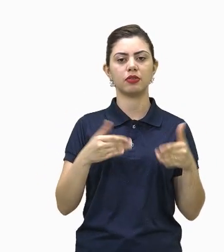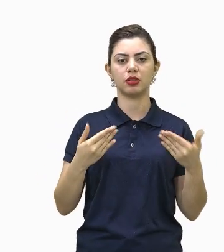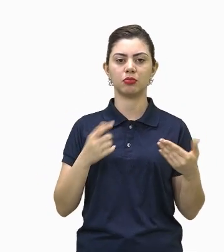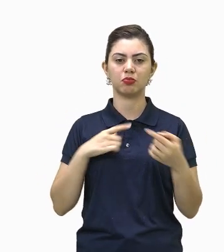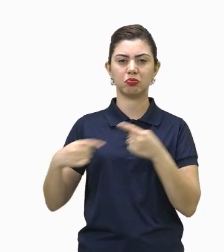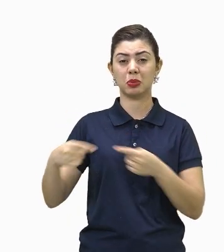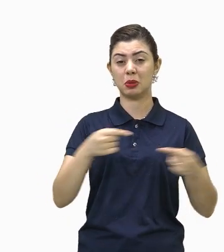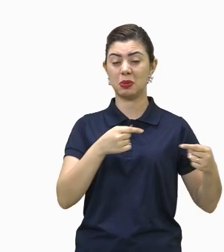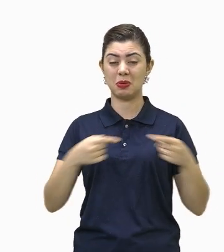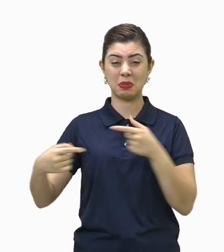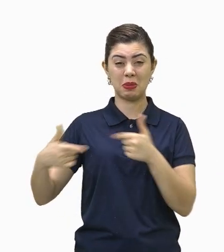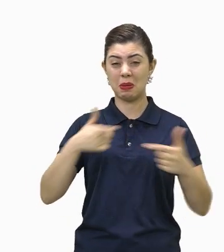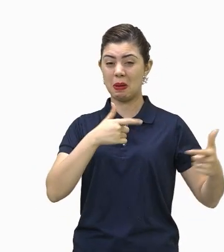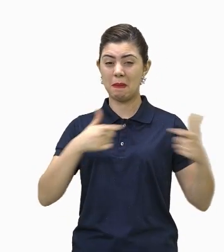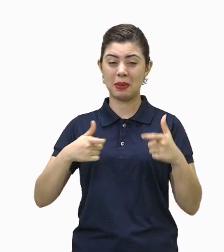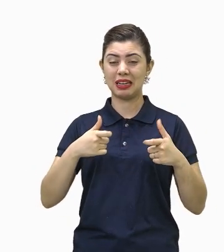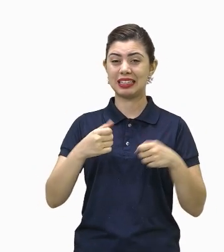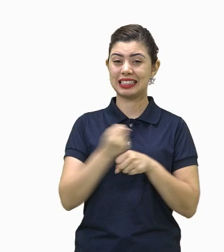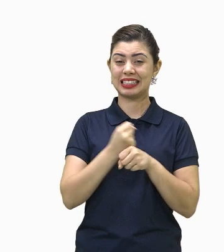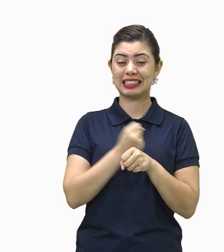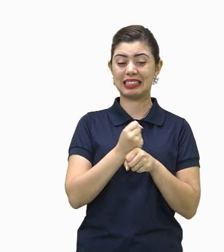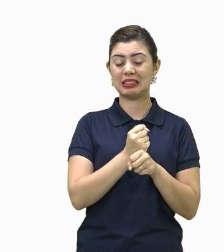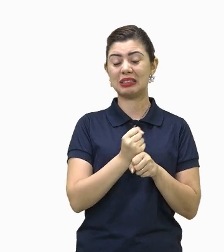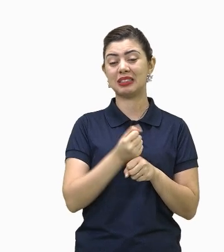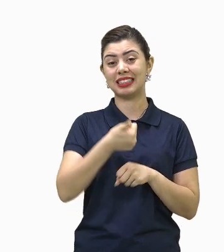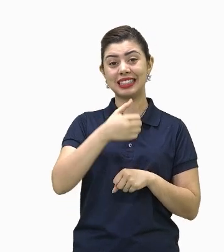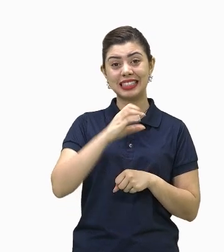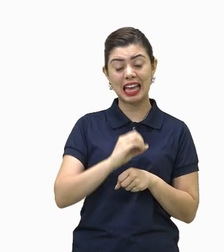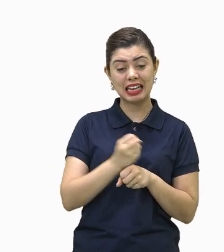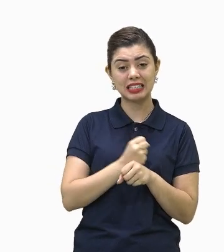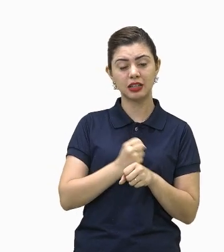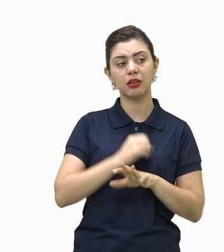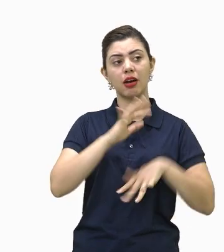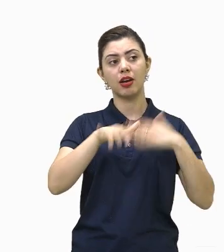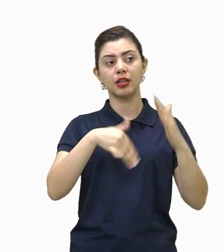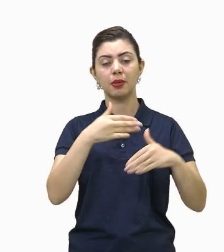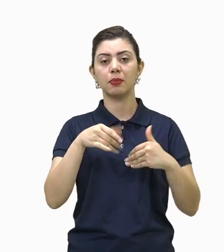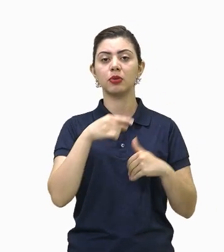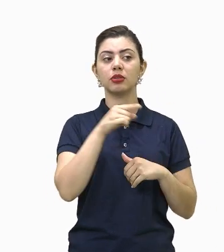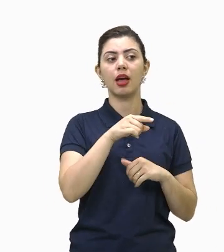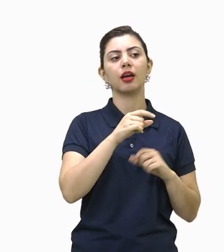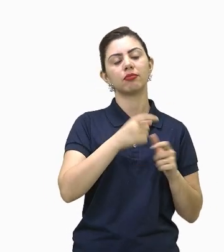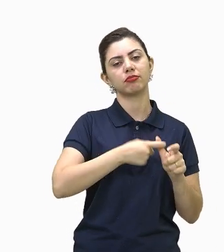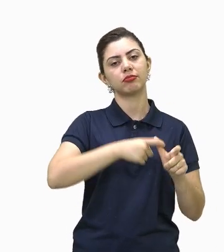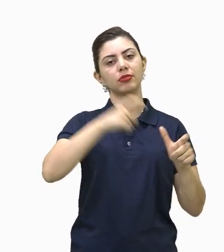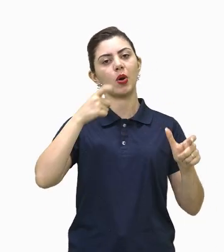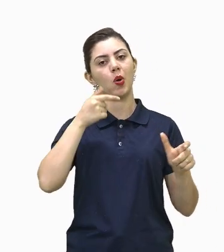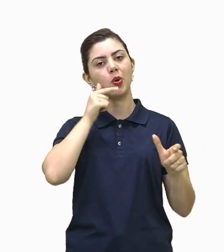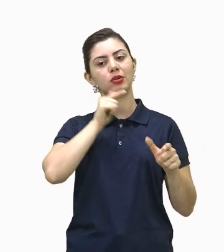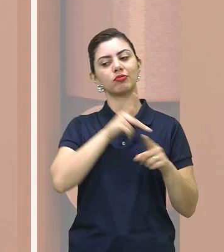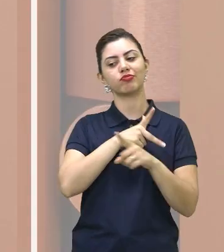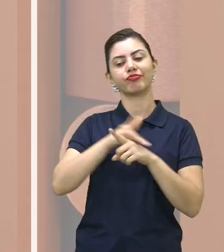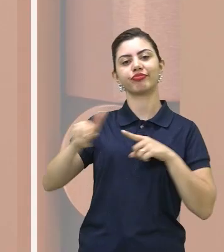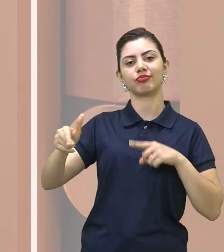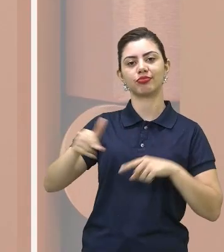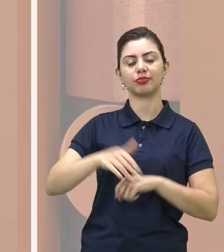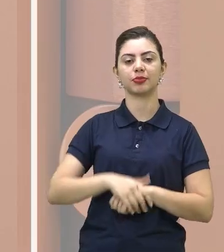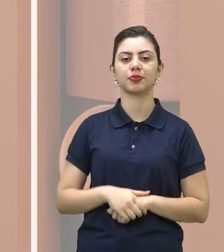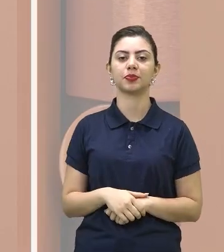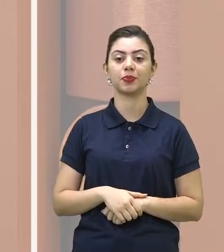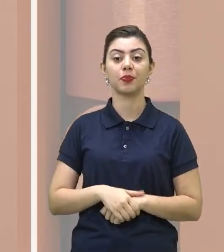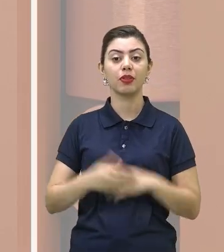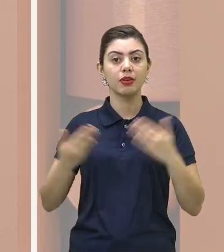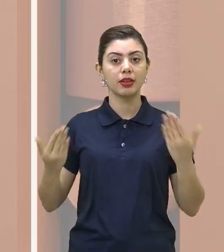cerca de 10 anos até que os holandeses conseguiram a sua independência. E aí, o rei,